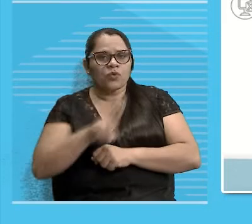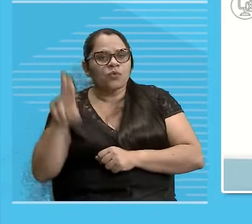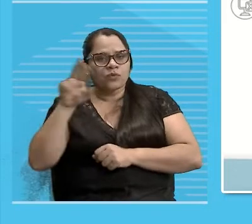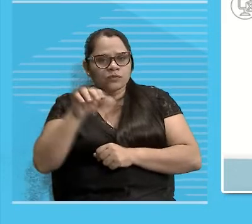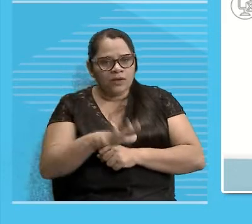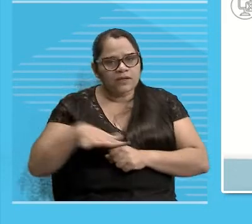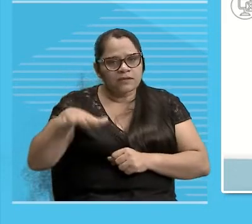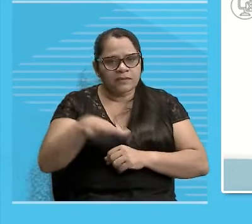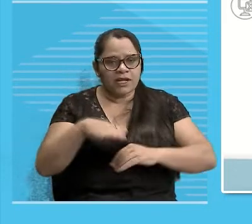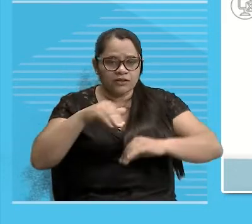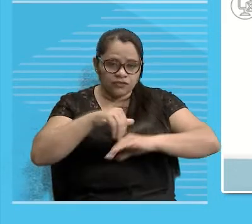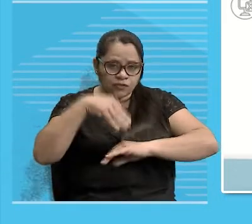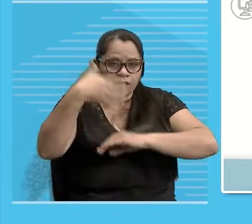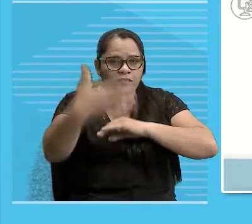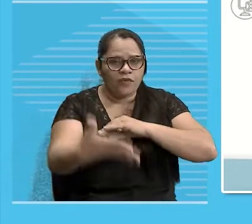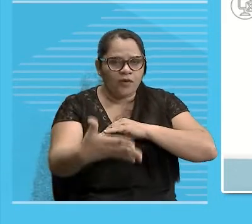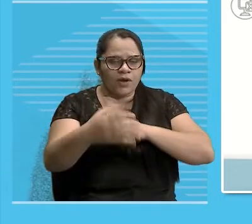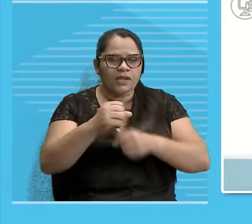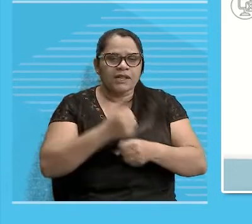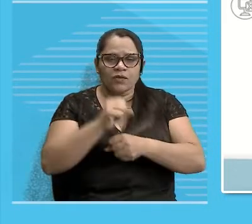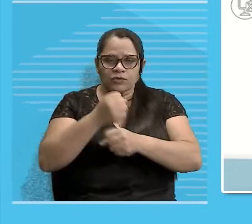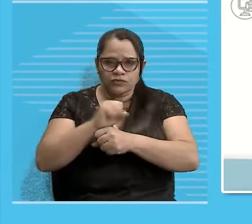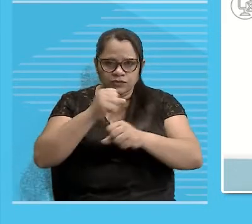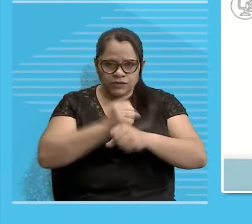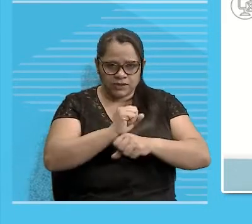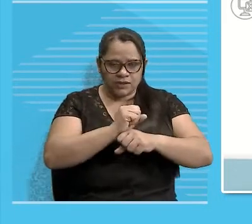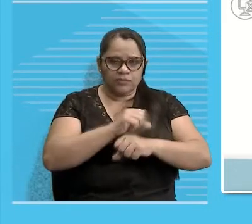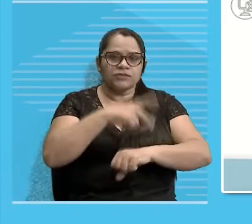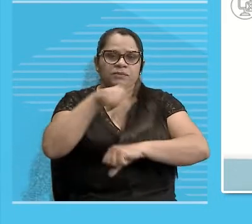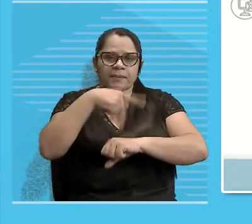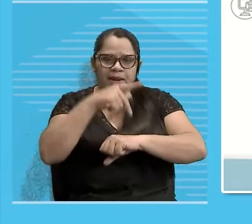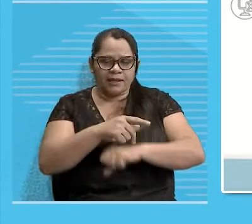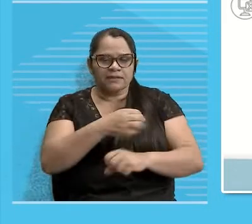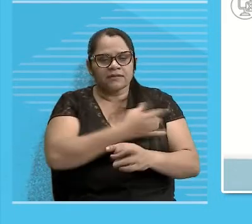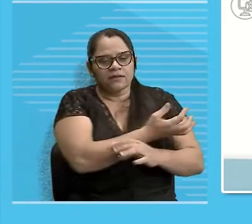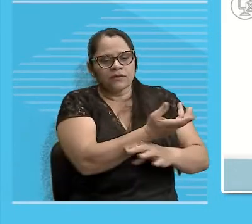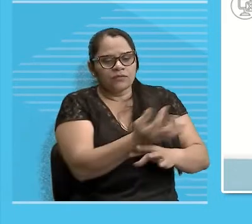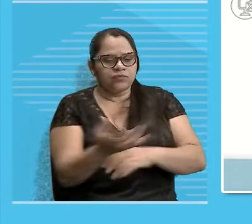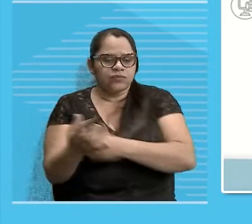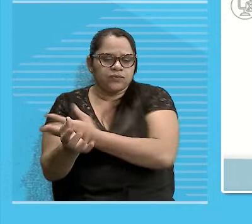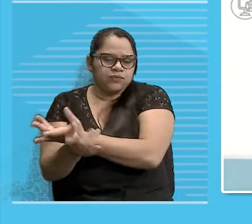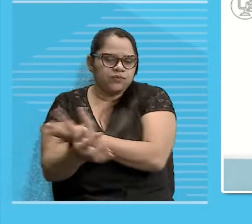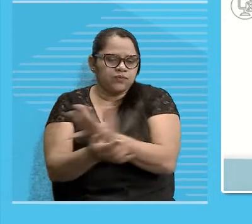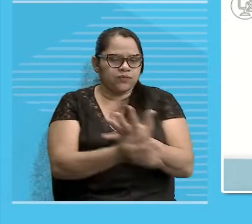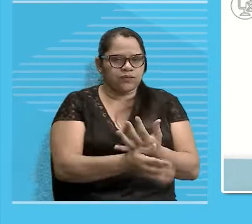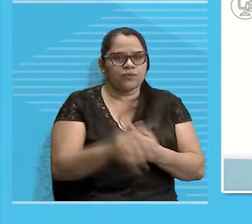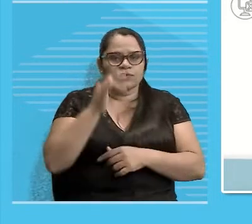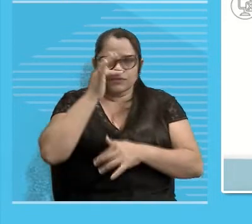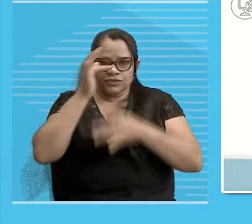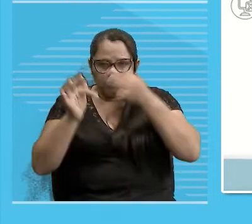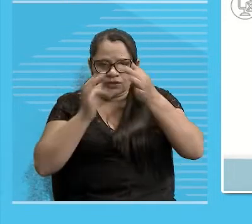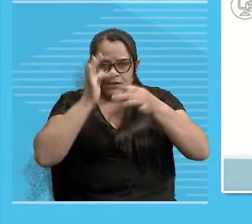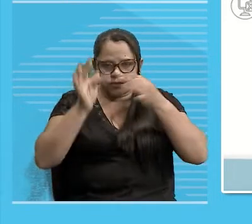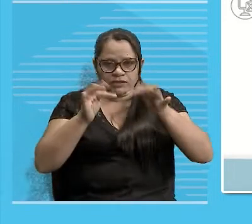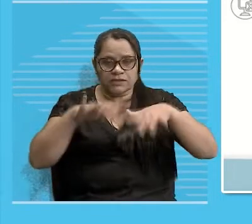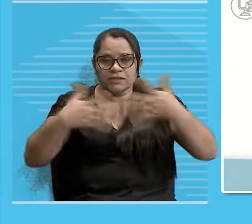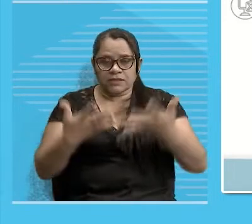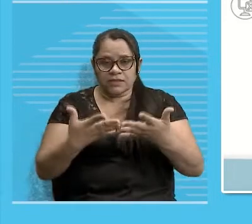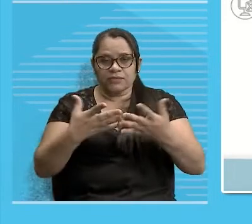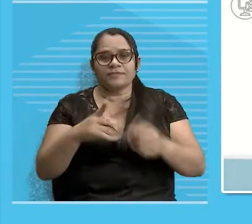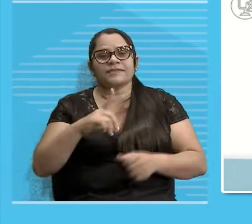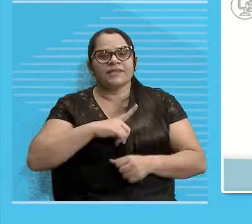espaço externo das construções com a criação de praças e jardins. Então a gente vai ter aí uma ampliação da